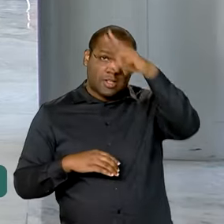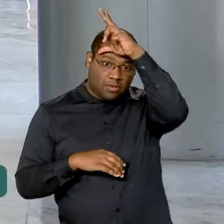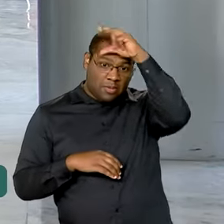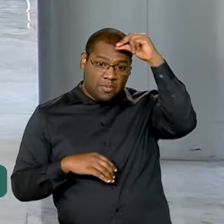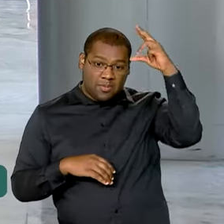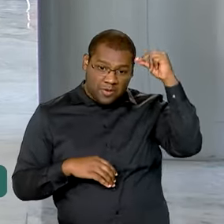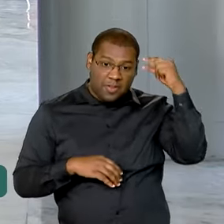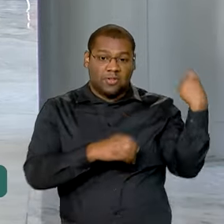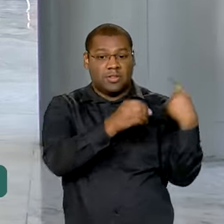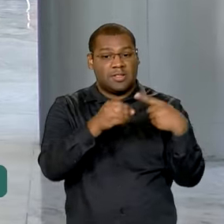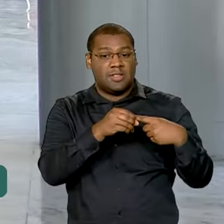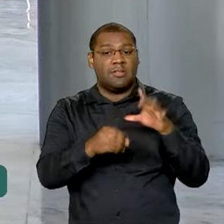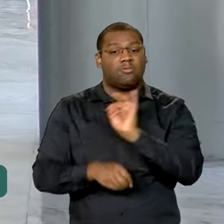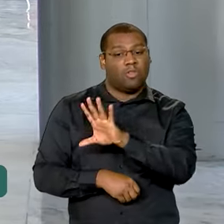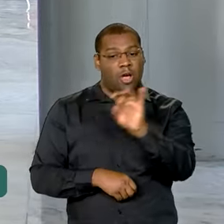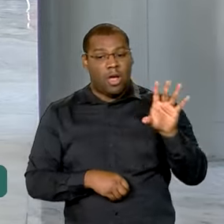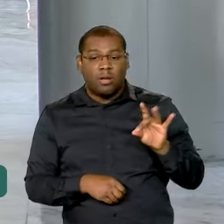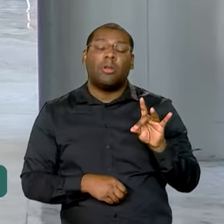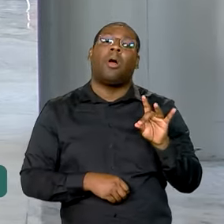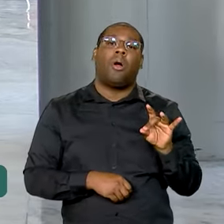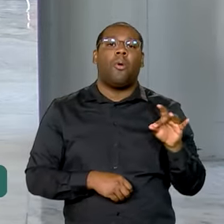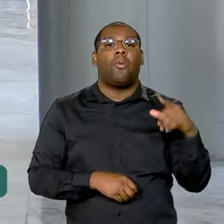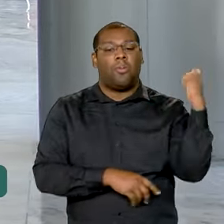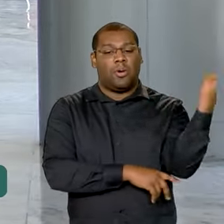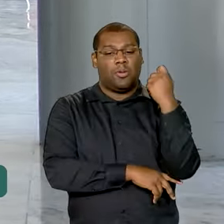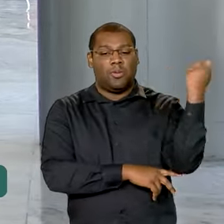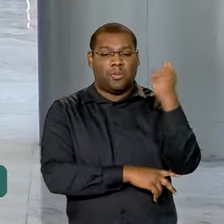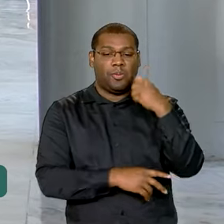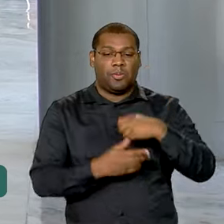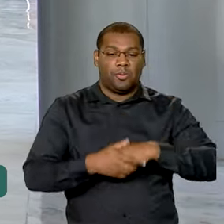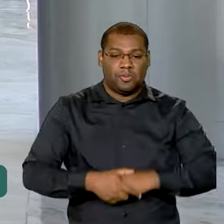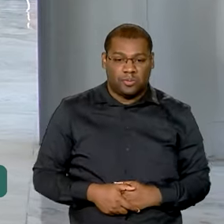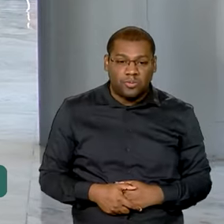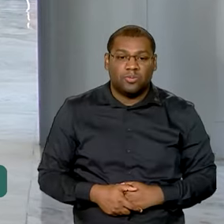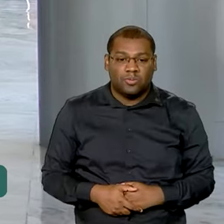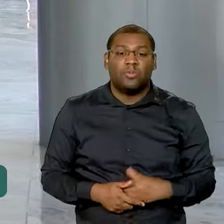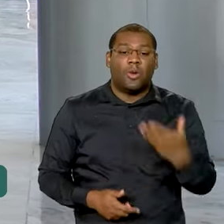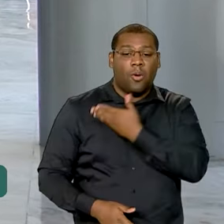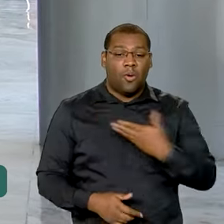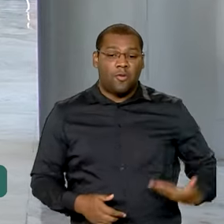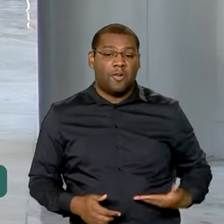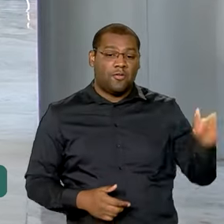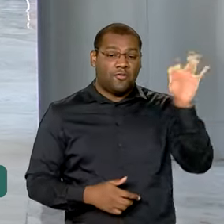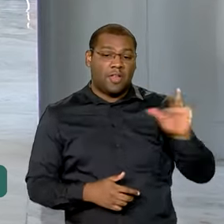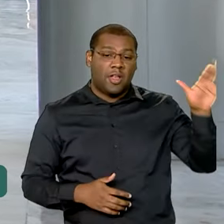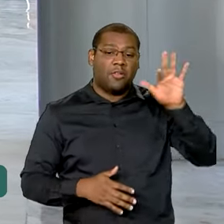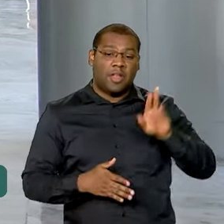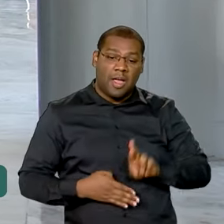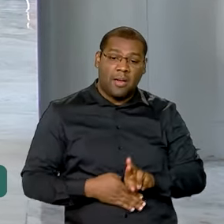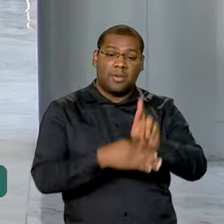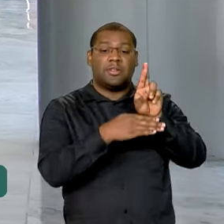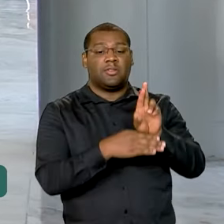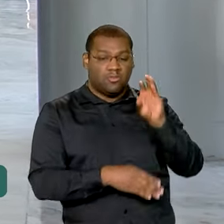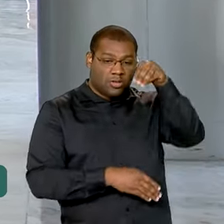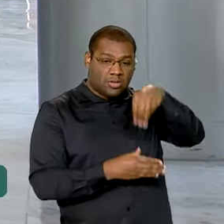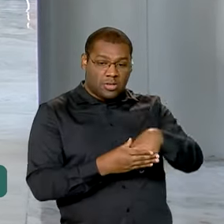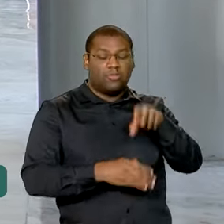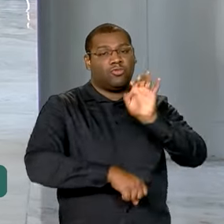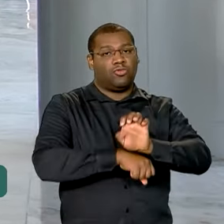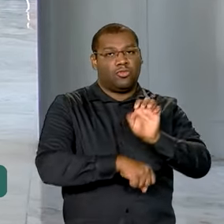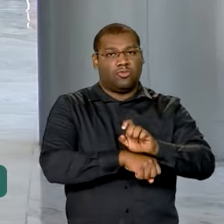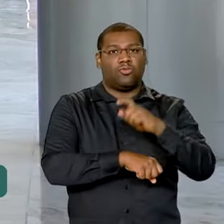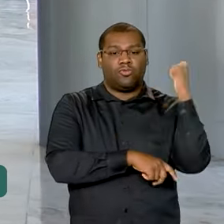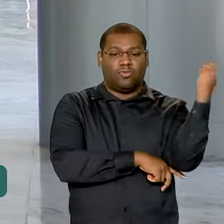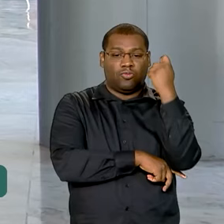Esta é uma forma de manter a presença do governo na região com a centralização de todo o trabalho. Esta é também uma decisão